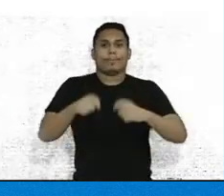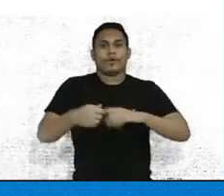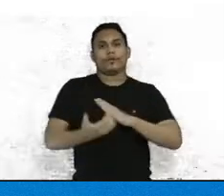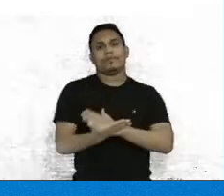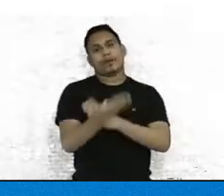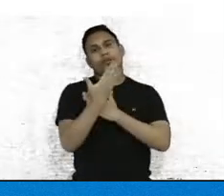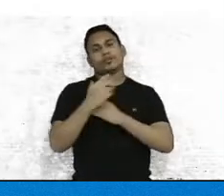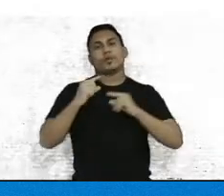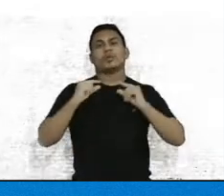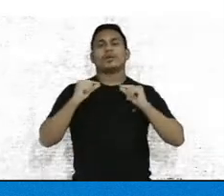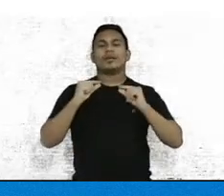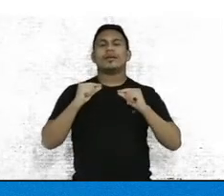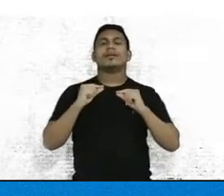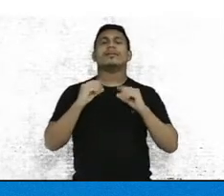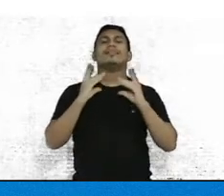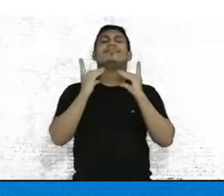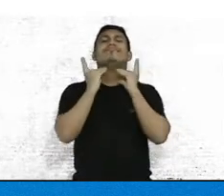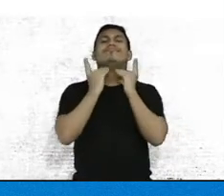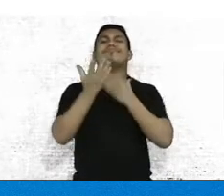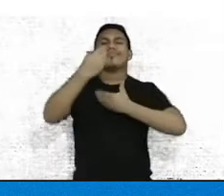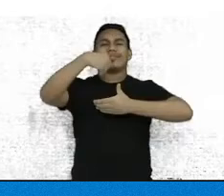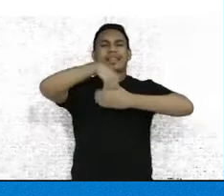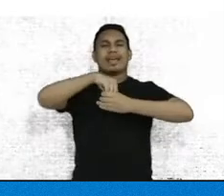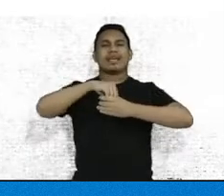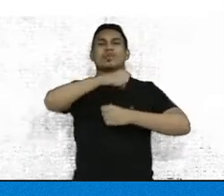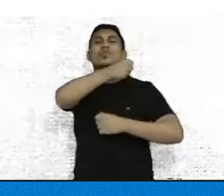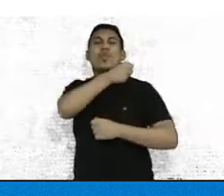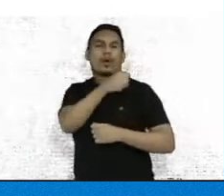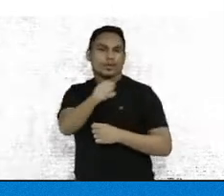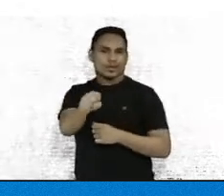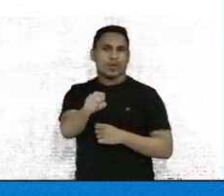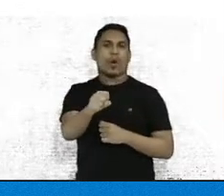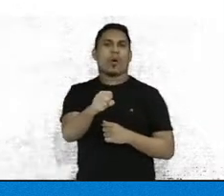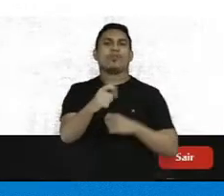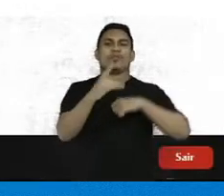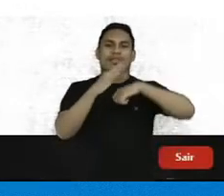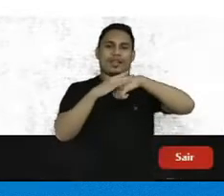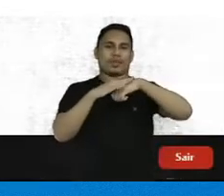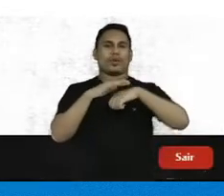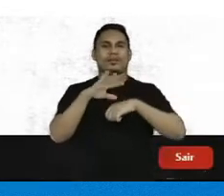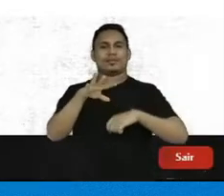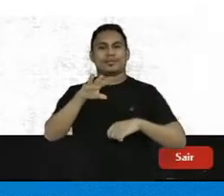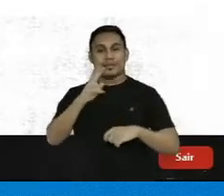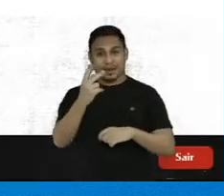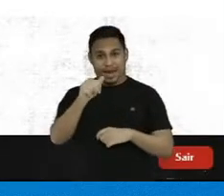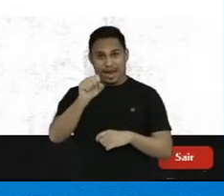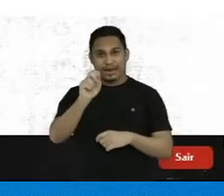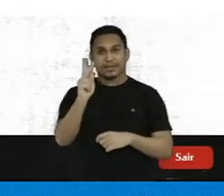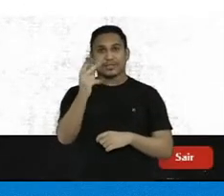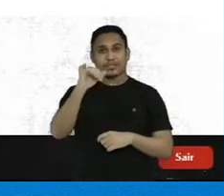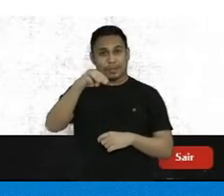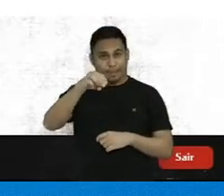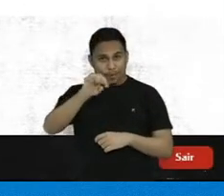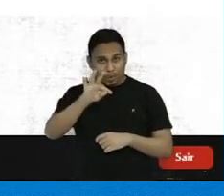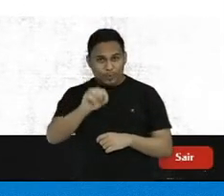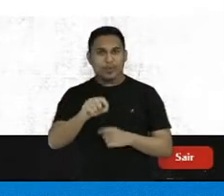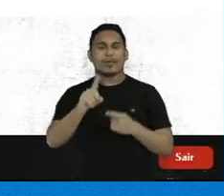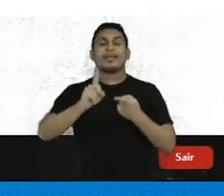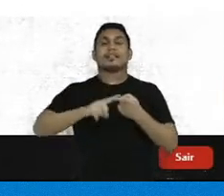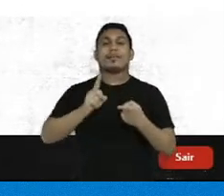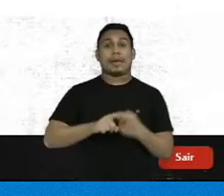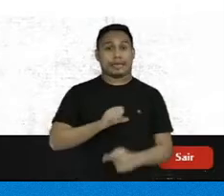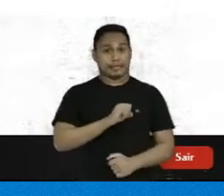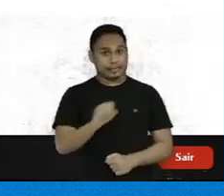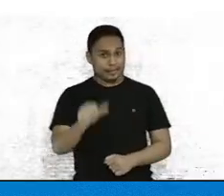aqueles anticorpos que são a marca registrada da doença de Hashimoto. Na gestação, a doença de Hashimoto ela também